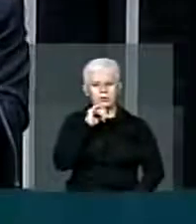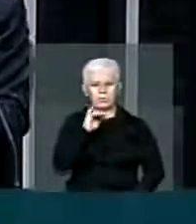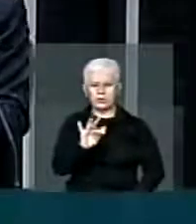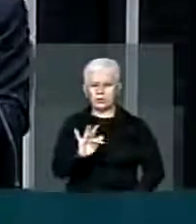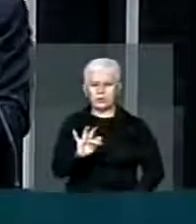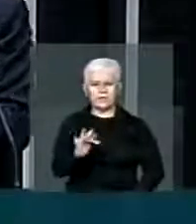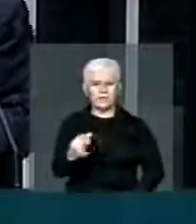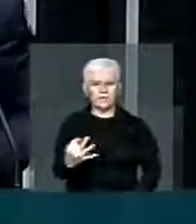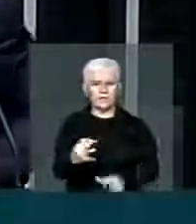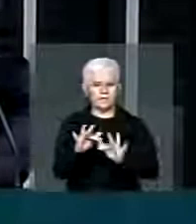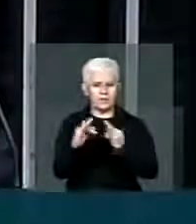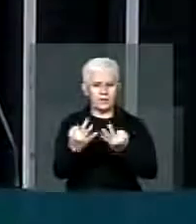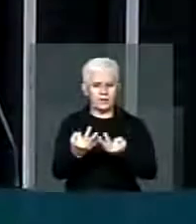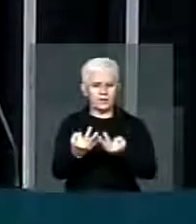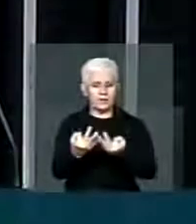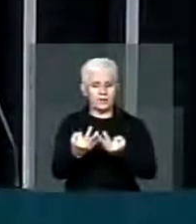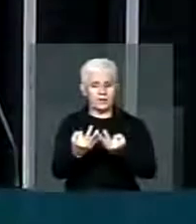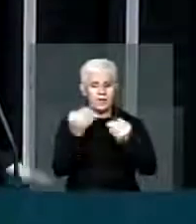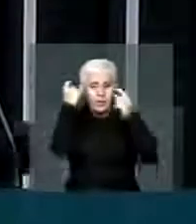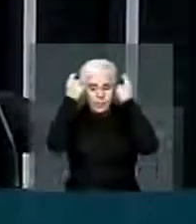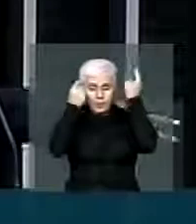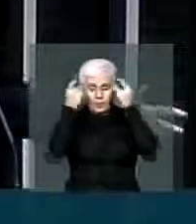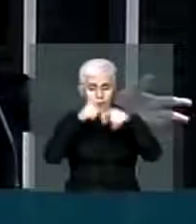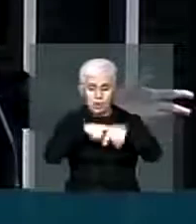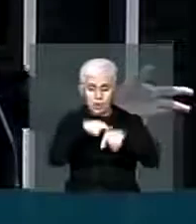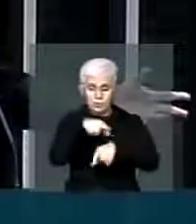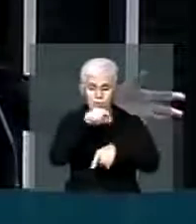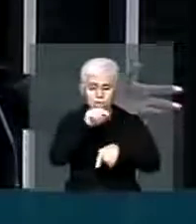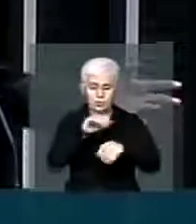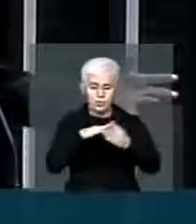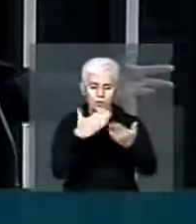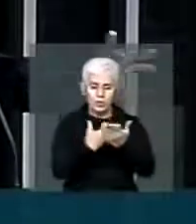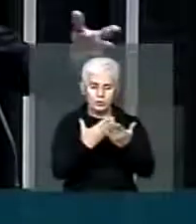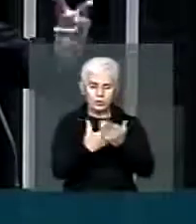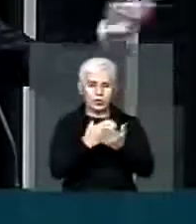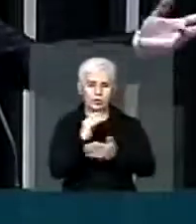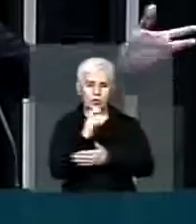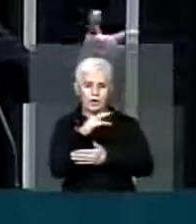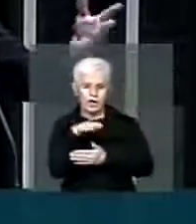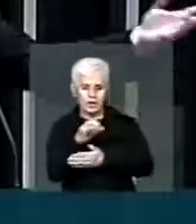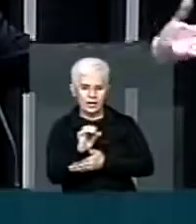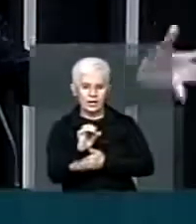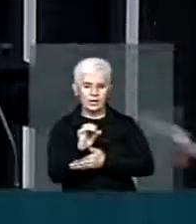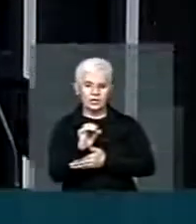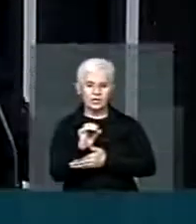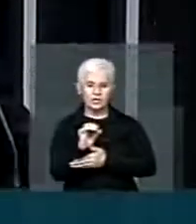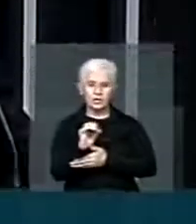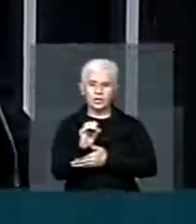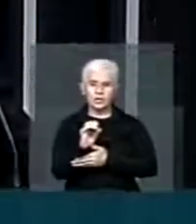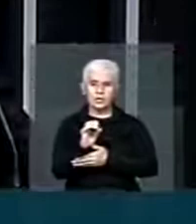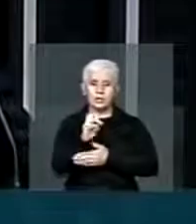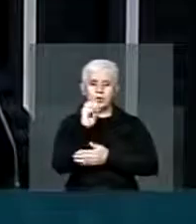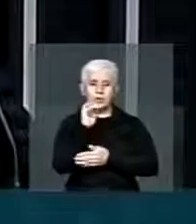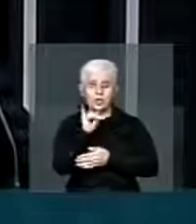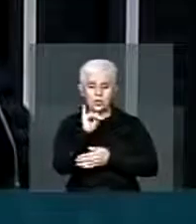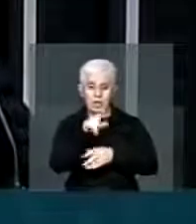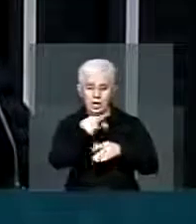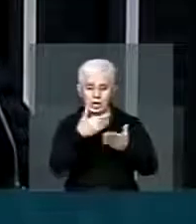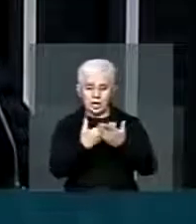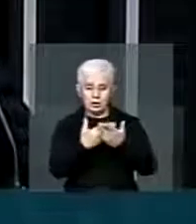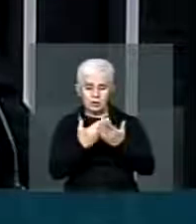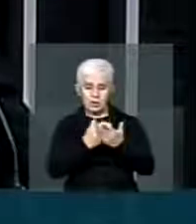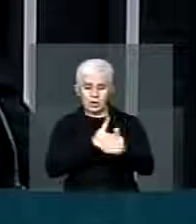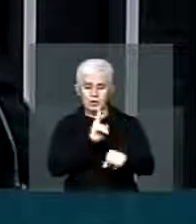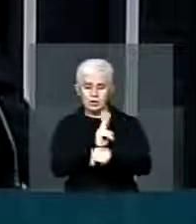sequer nos preocupamos quando escolhemos uma escola ou uma creche para um filho, se aquela creche tem um plano de prevenção,